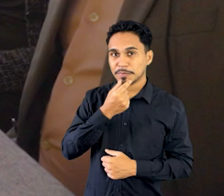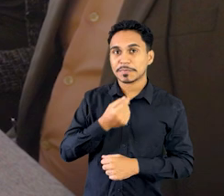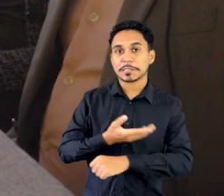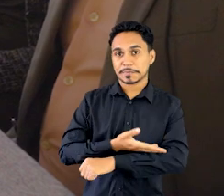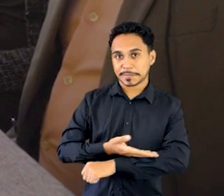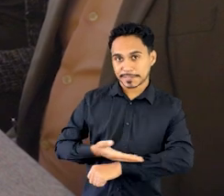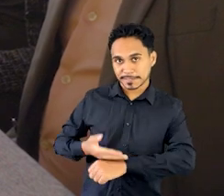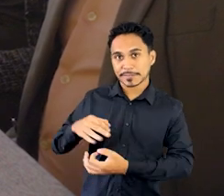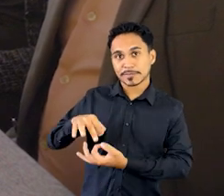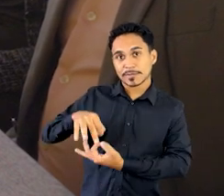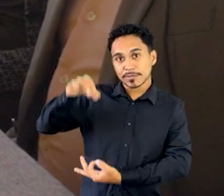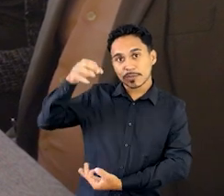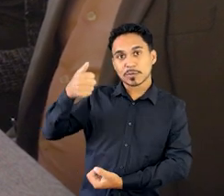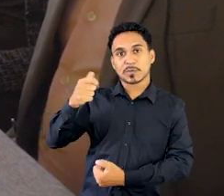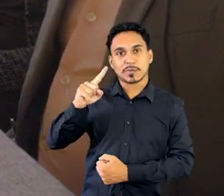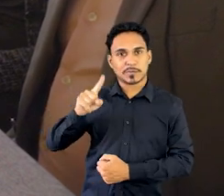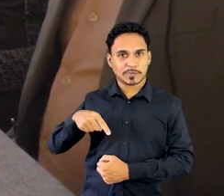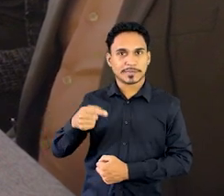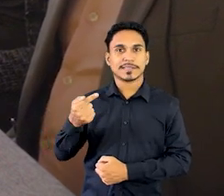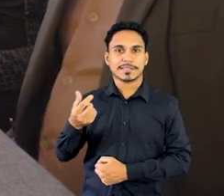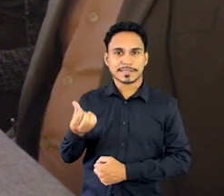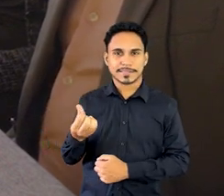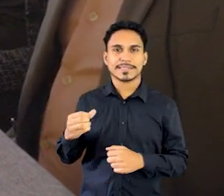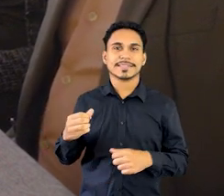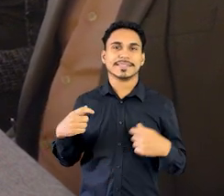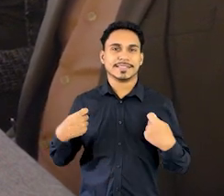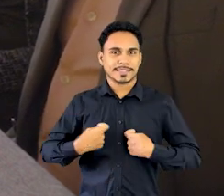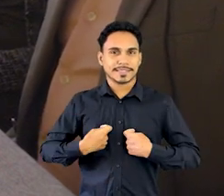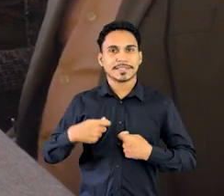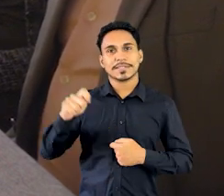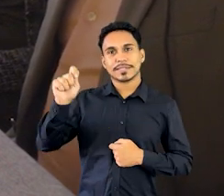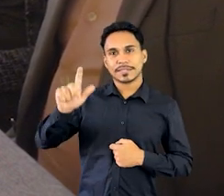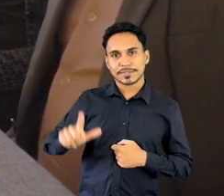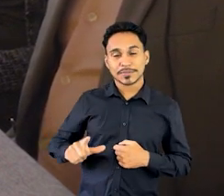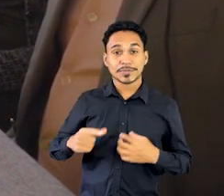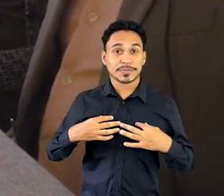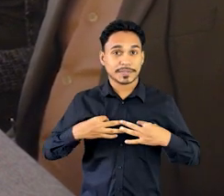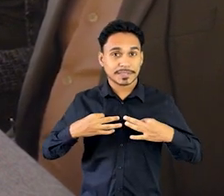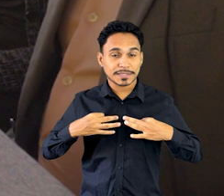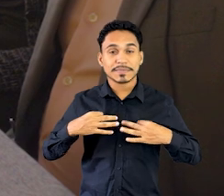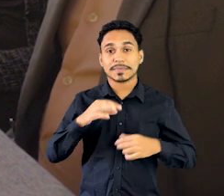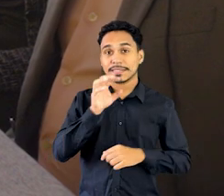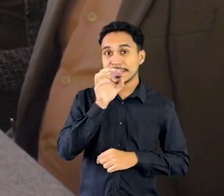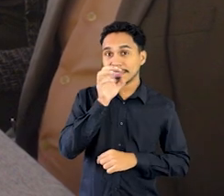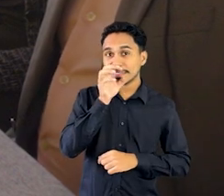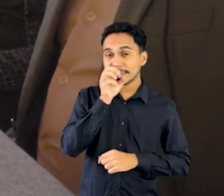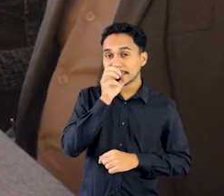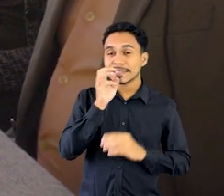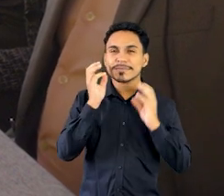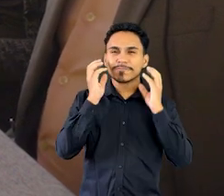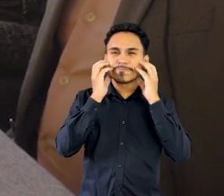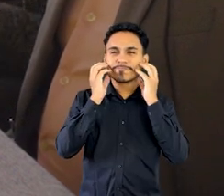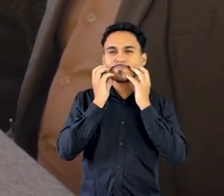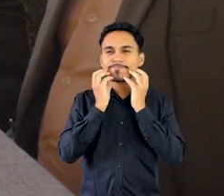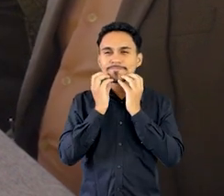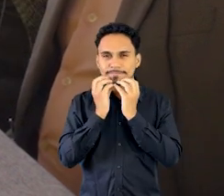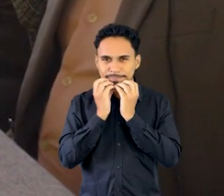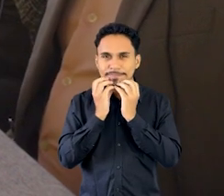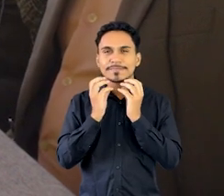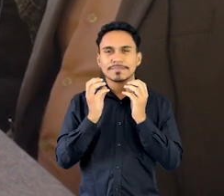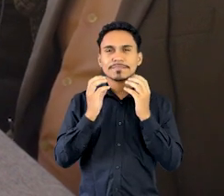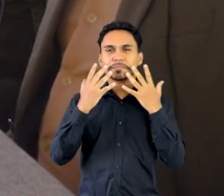usando um terno azul com lenço laranja uma baba ainda por fazer e